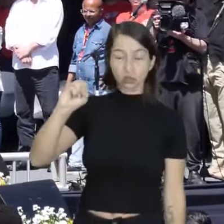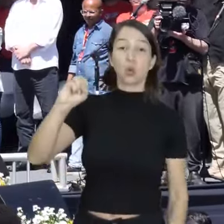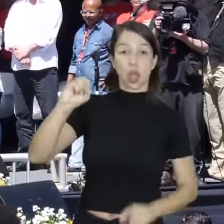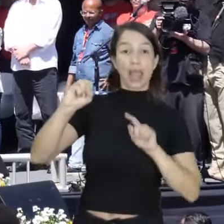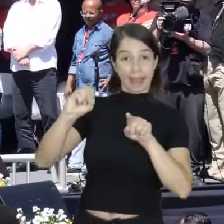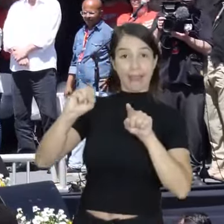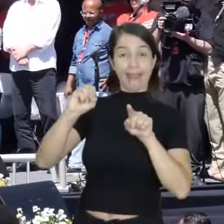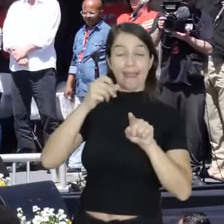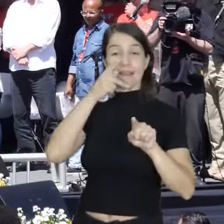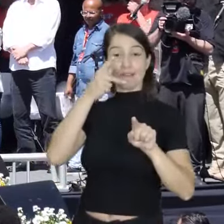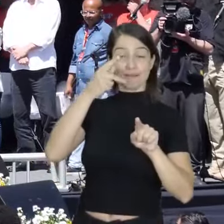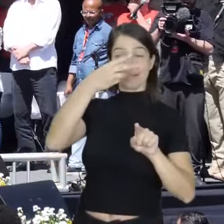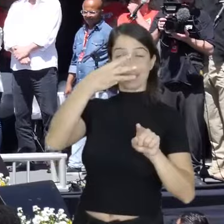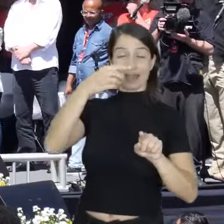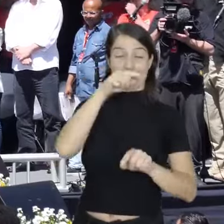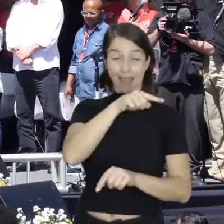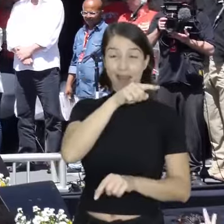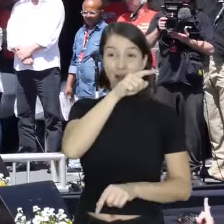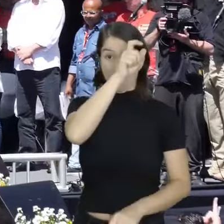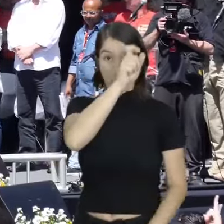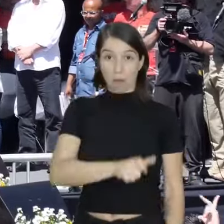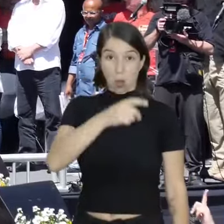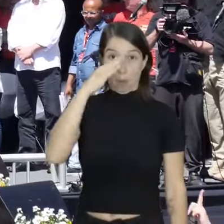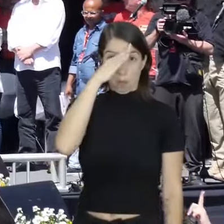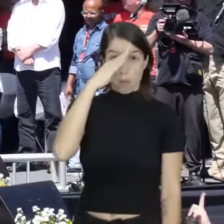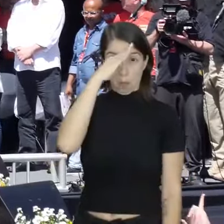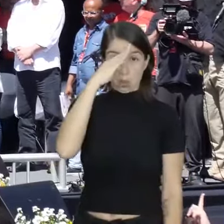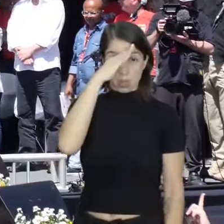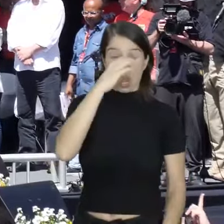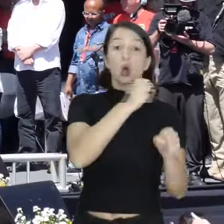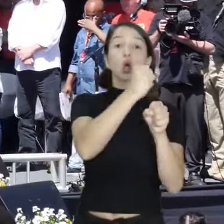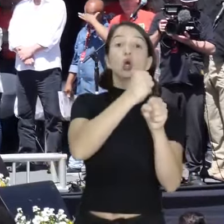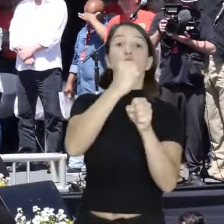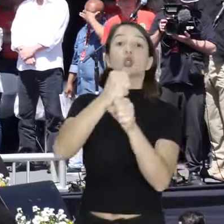ele que levou água para o povo do Nordeste.